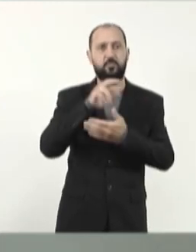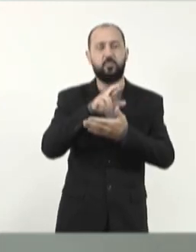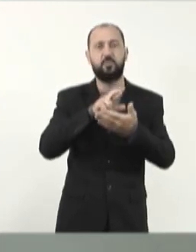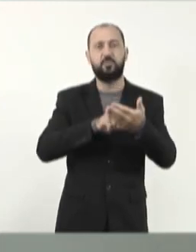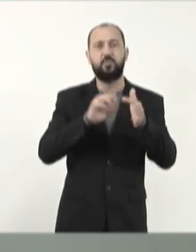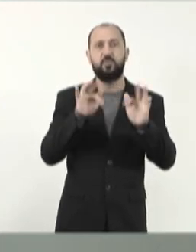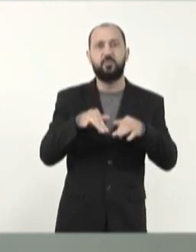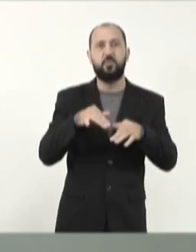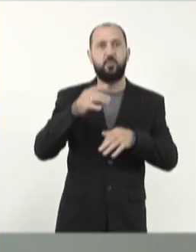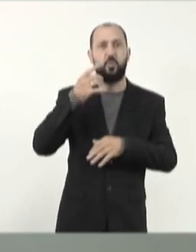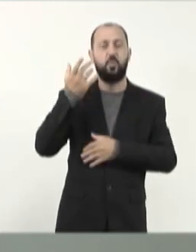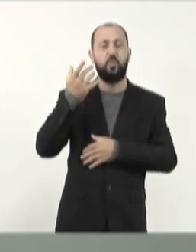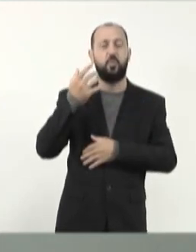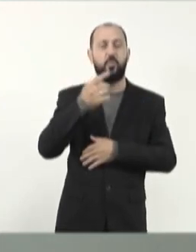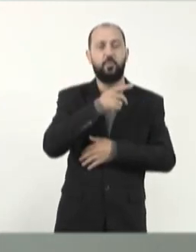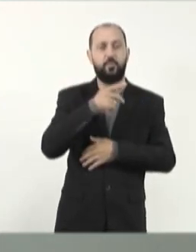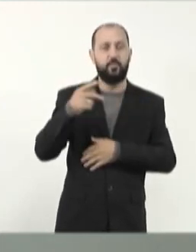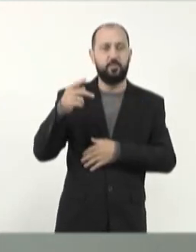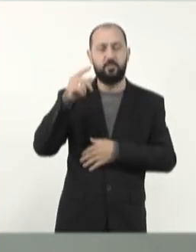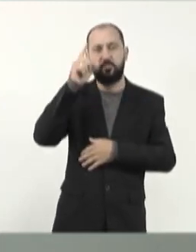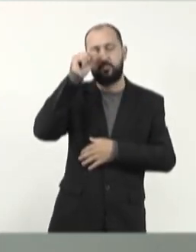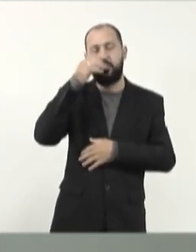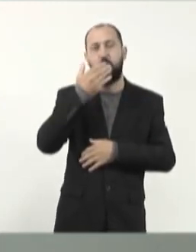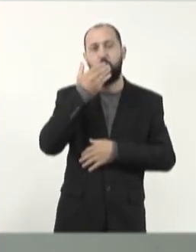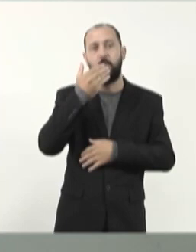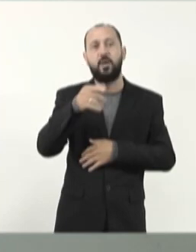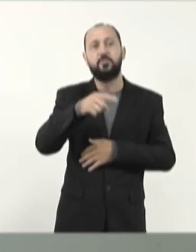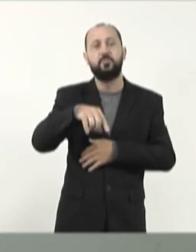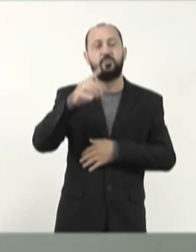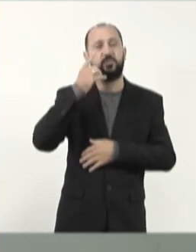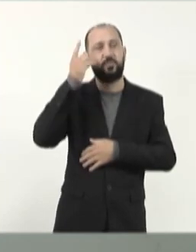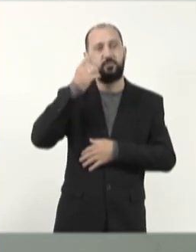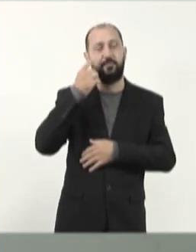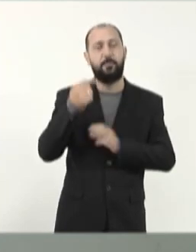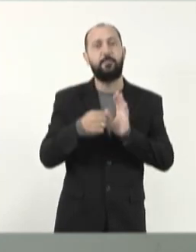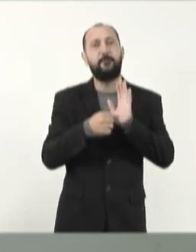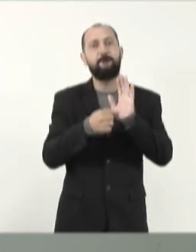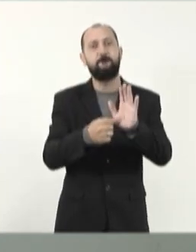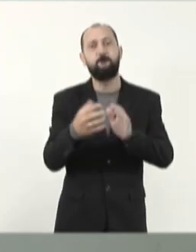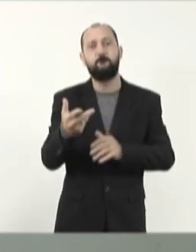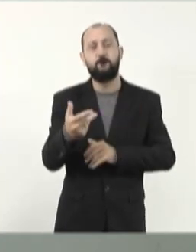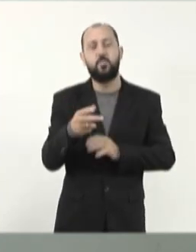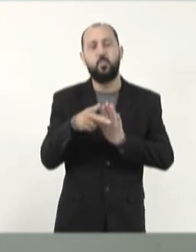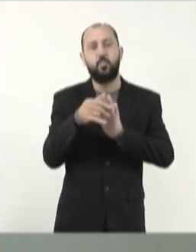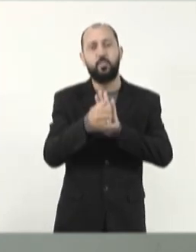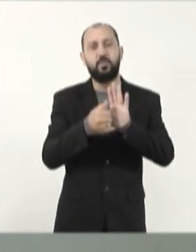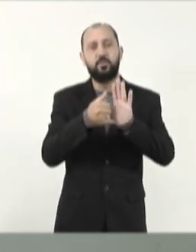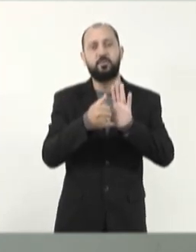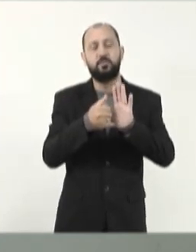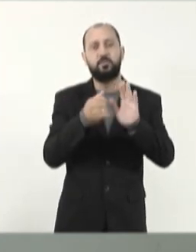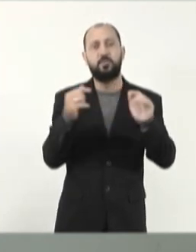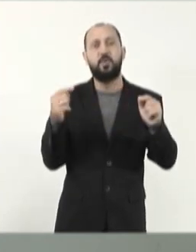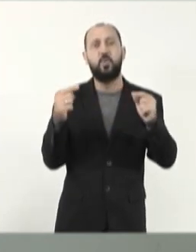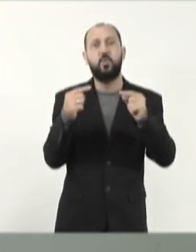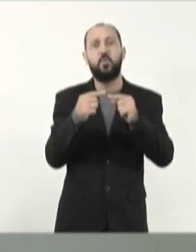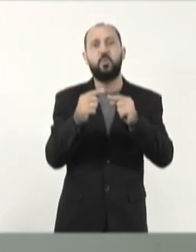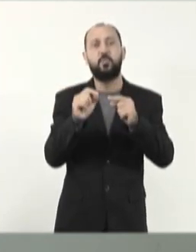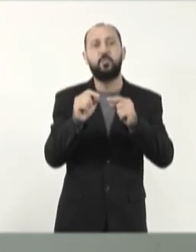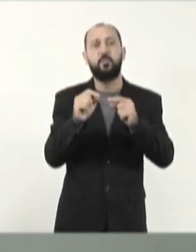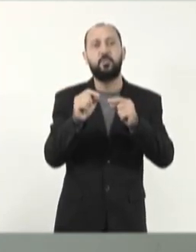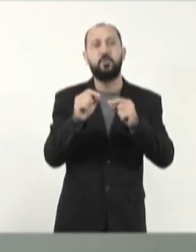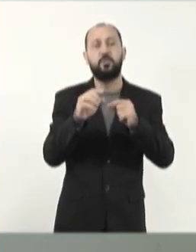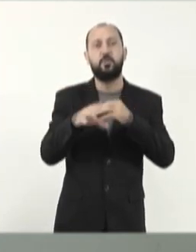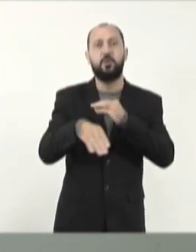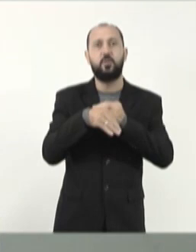presidente Gerson Claro tem pedido, inclusive, celeridade dos deputados estaduais na apresentação de projetos de lei que estejam relacionados à questão